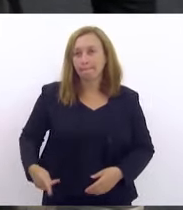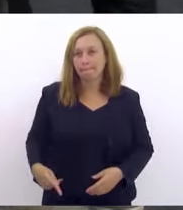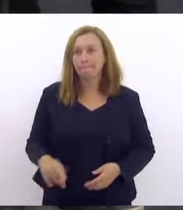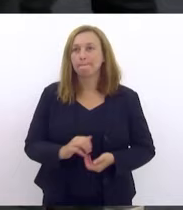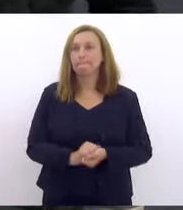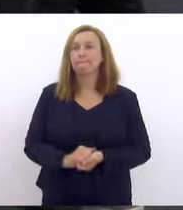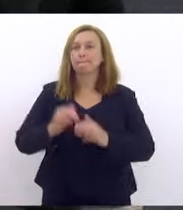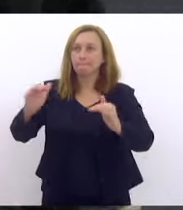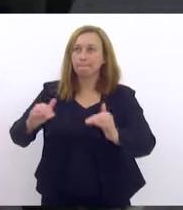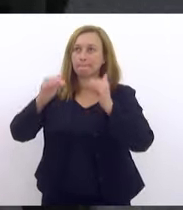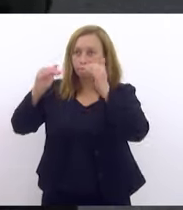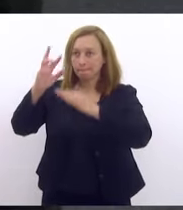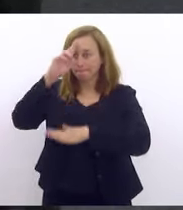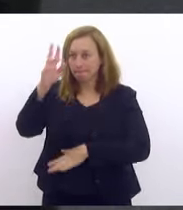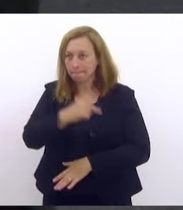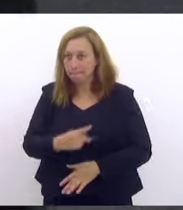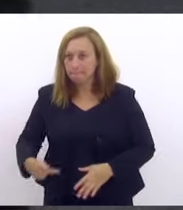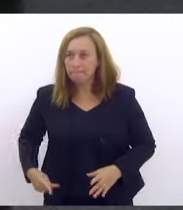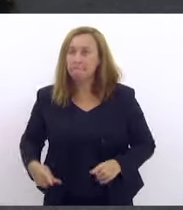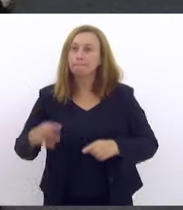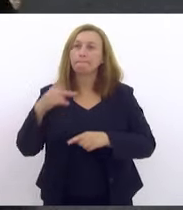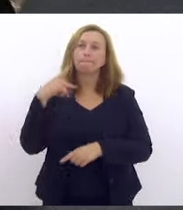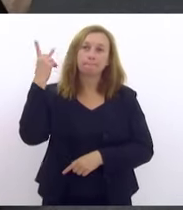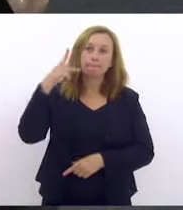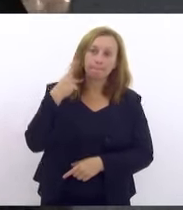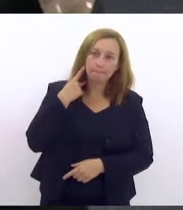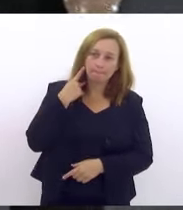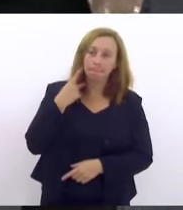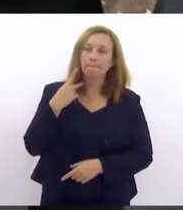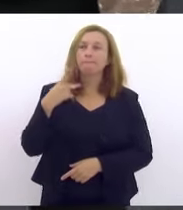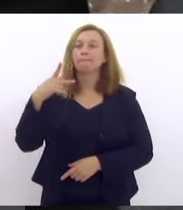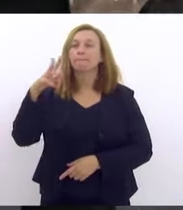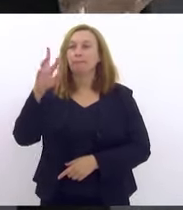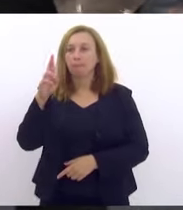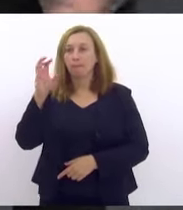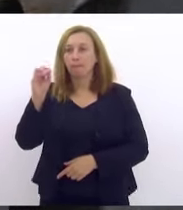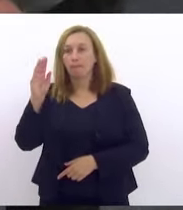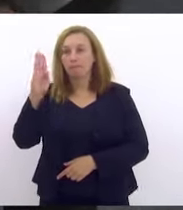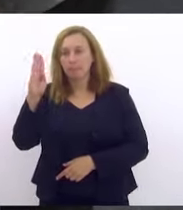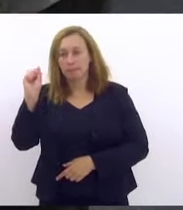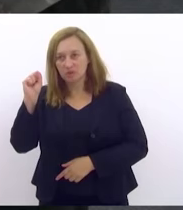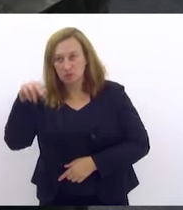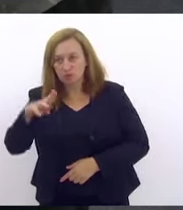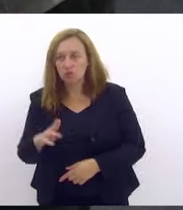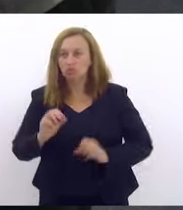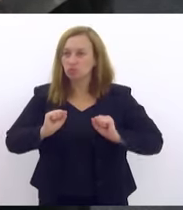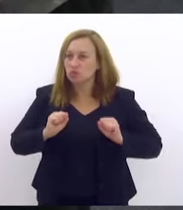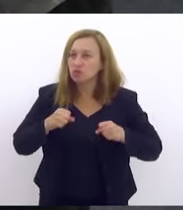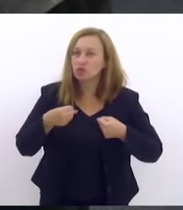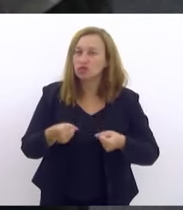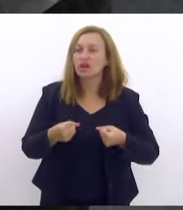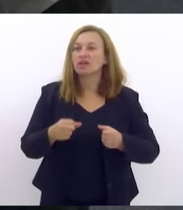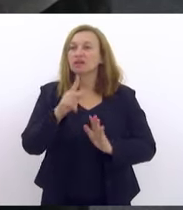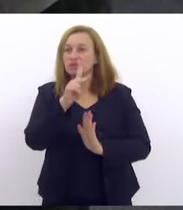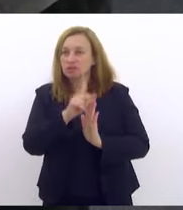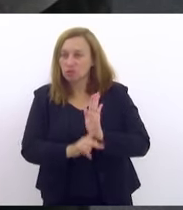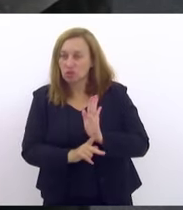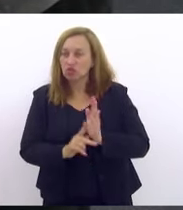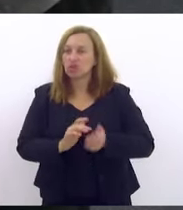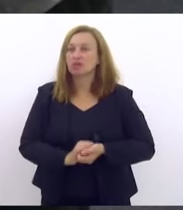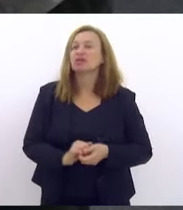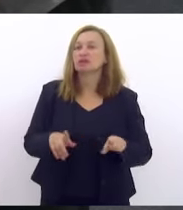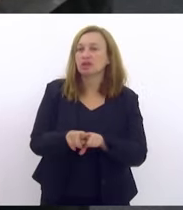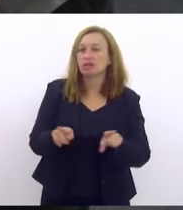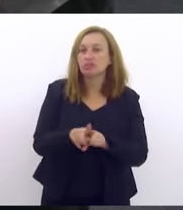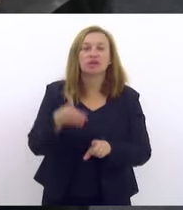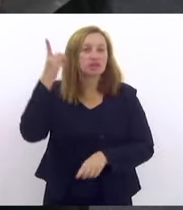Vossa Excelência e ao nosso procurador-geral, Robson, por, desde o início, terem empenhado forças nesse projeto, bem como o